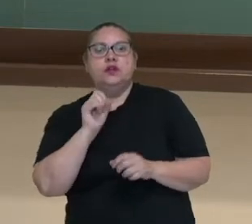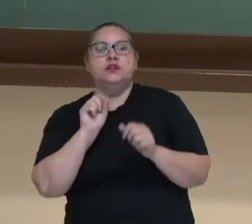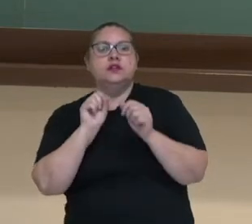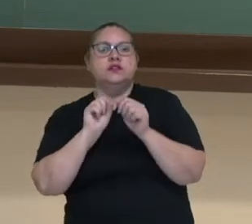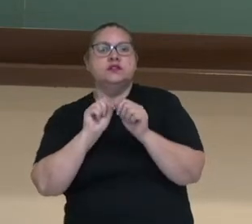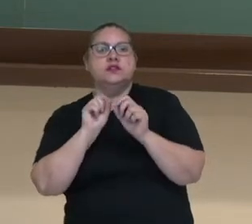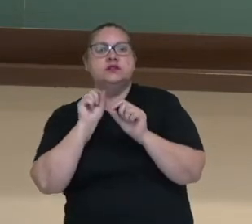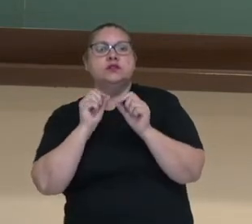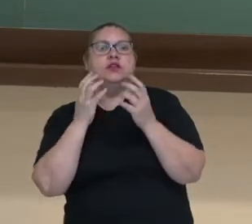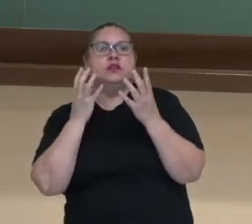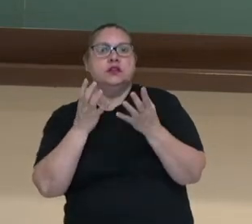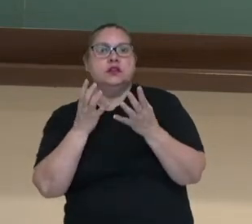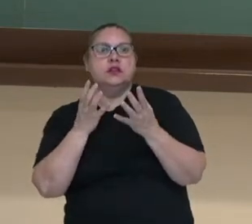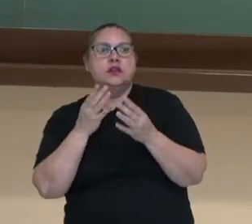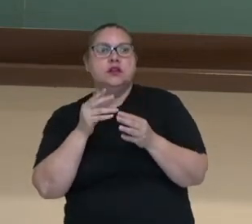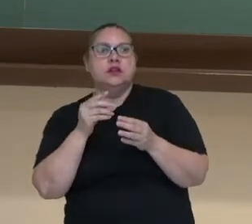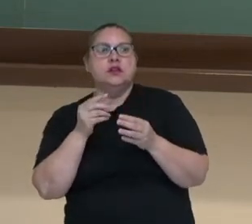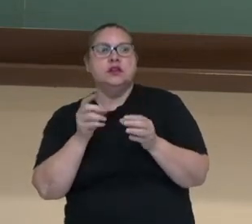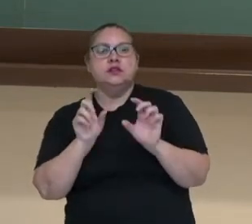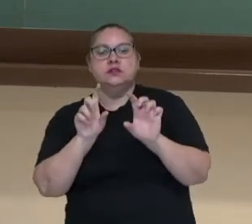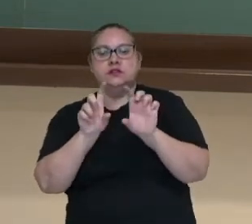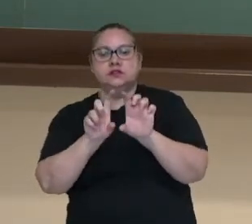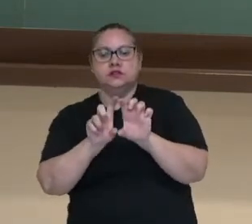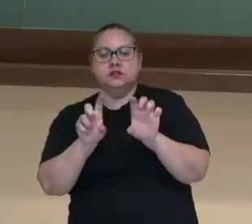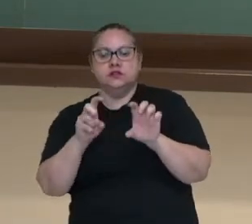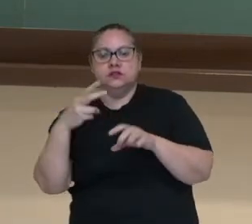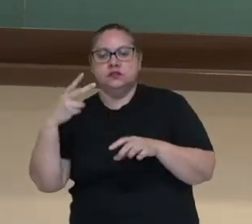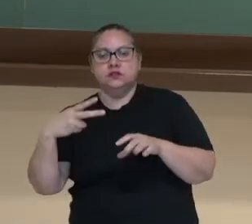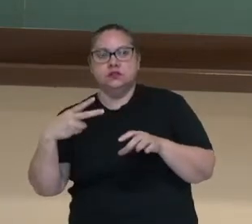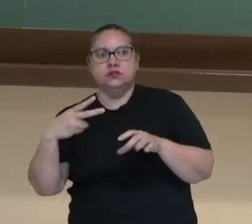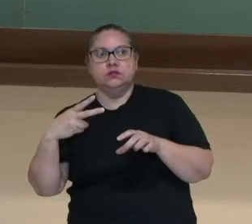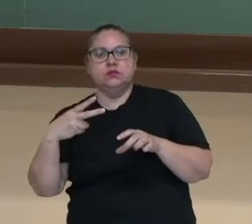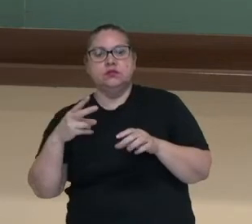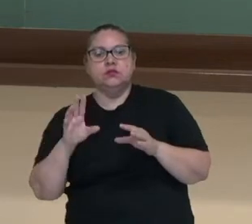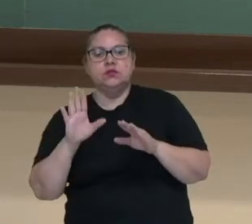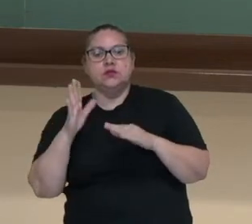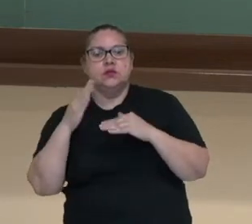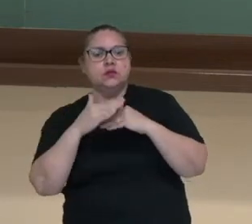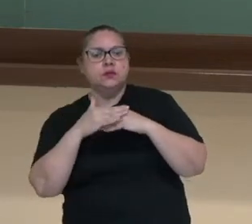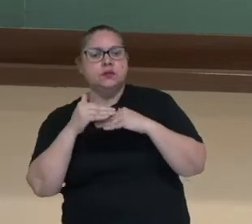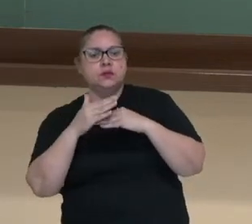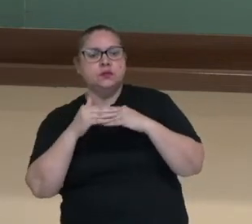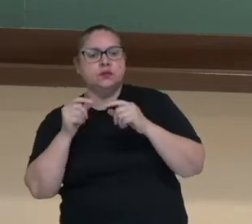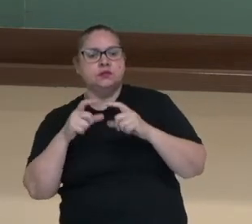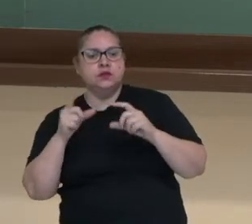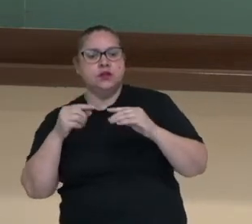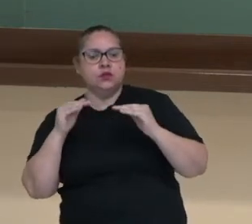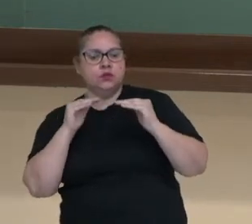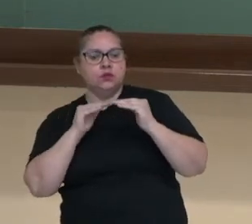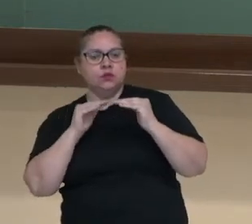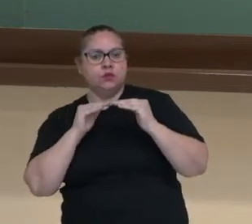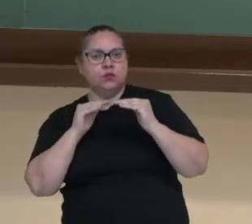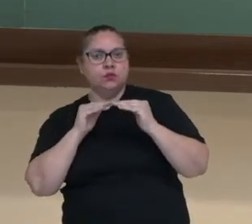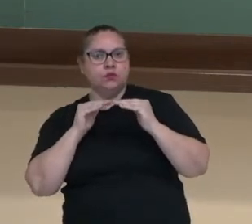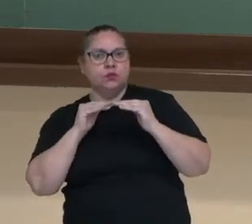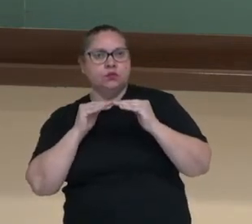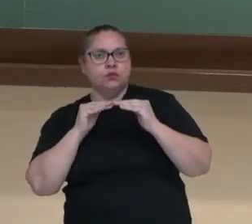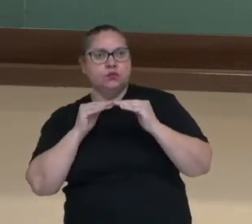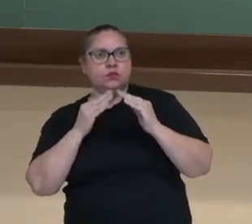aquilo que quer. Nessa segunda estrofe, o capricho maior com a concordância, o capricho maior